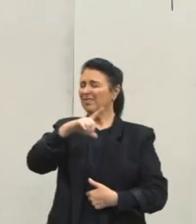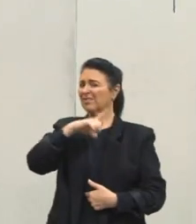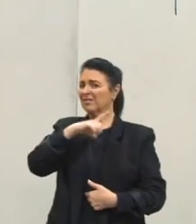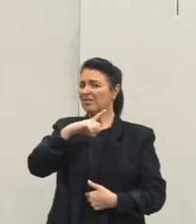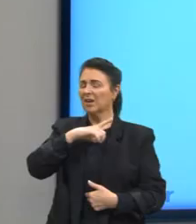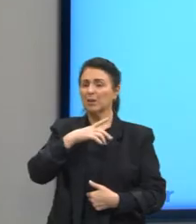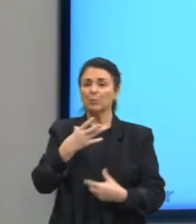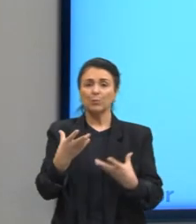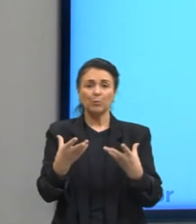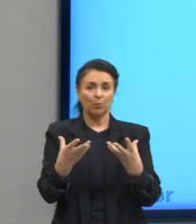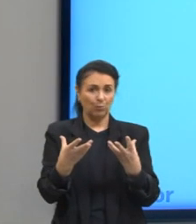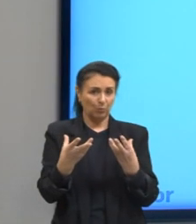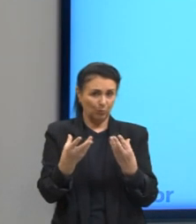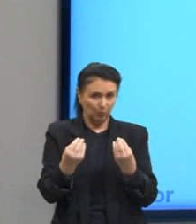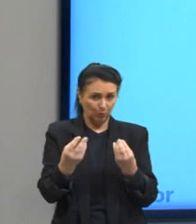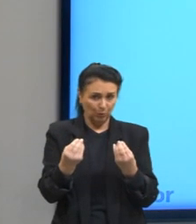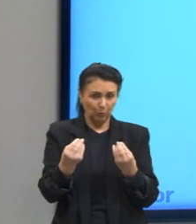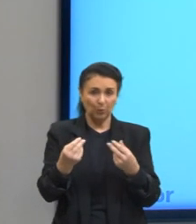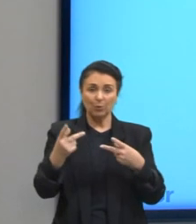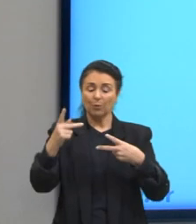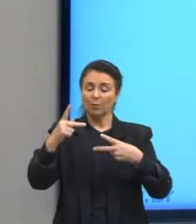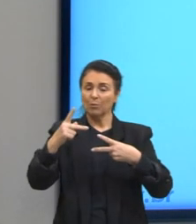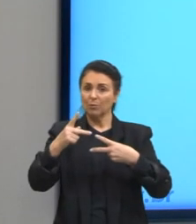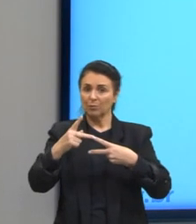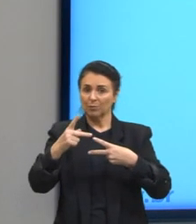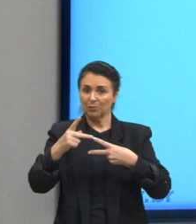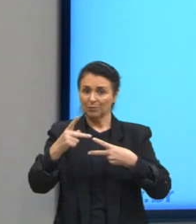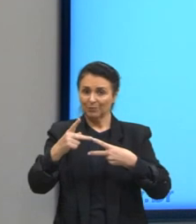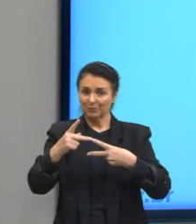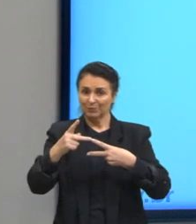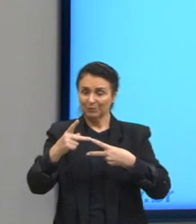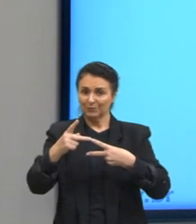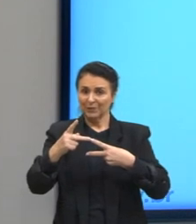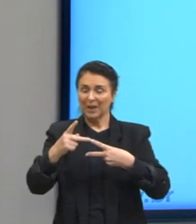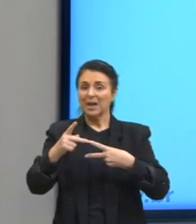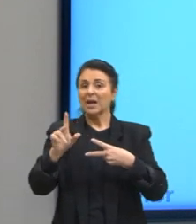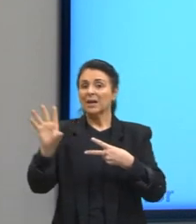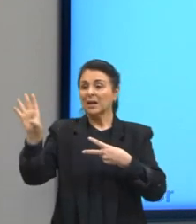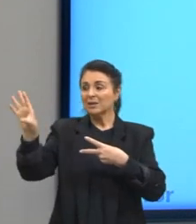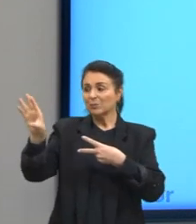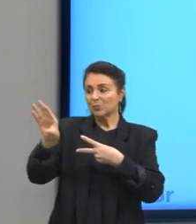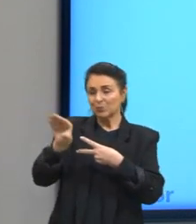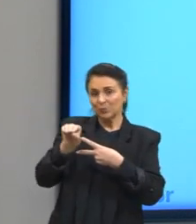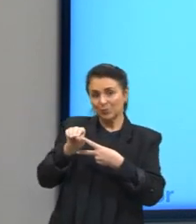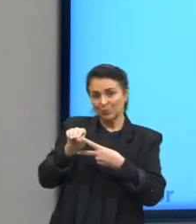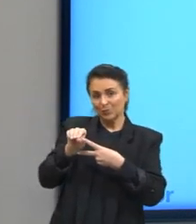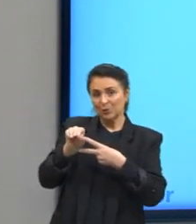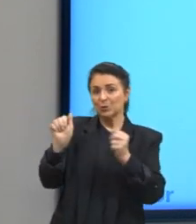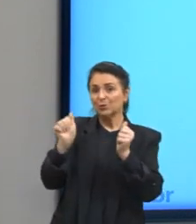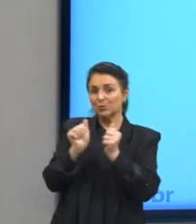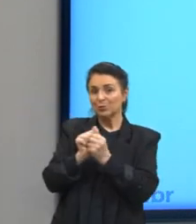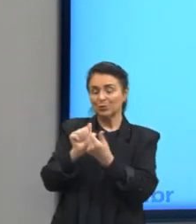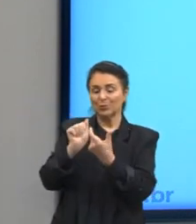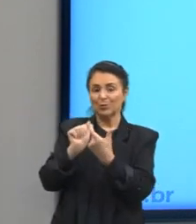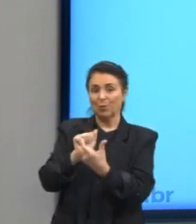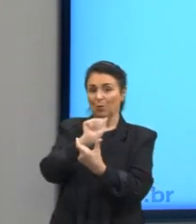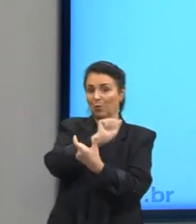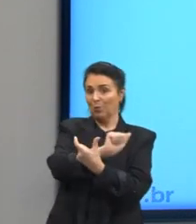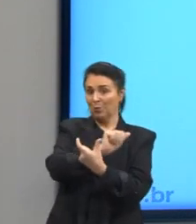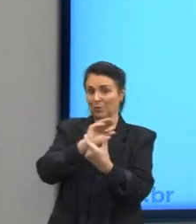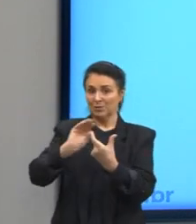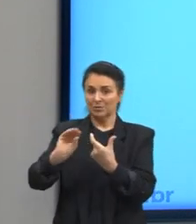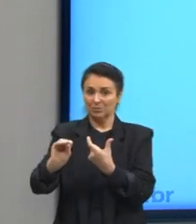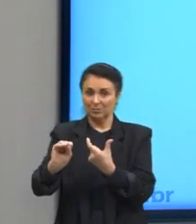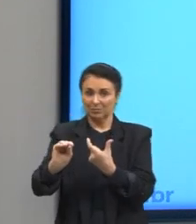muitas vezes essas preposições contraídas juntamente com os artigos por exemplo